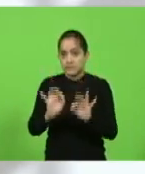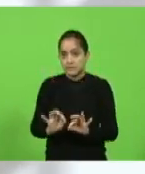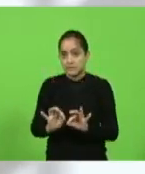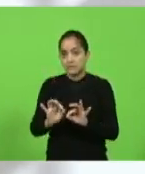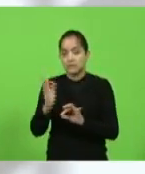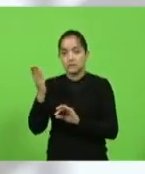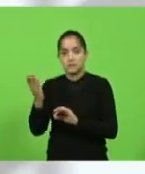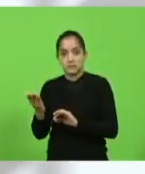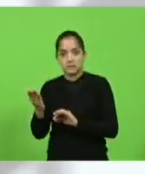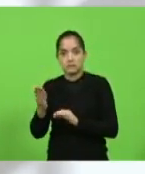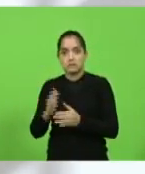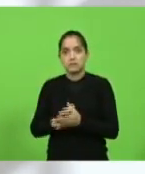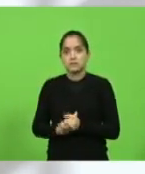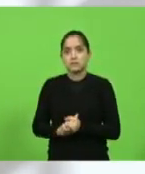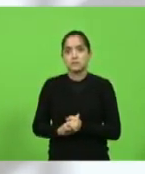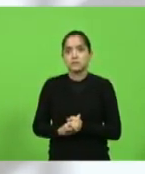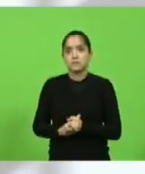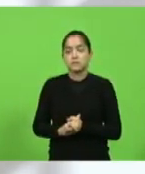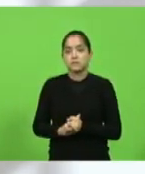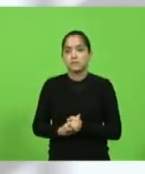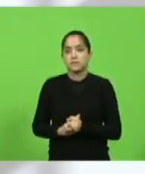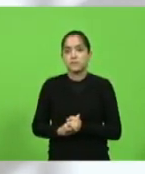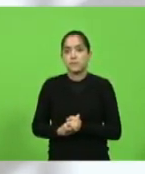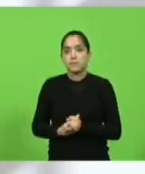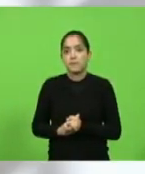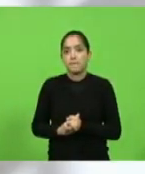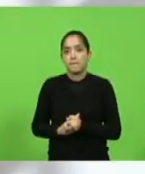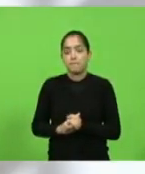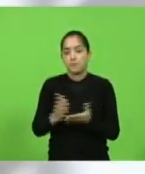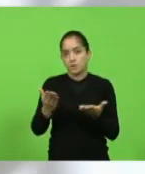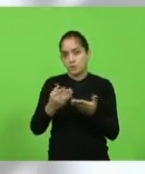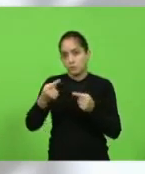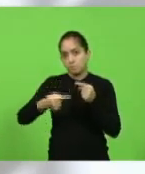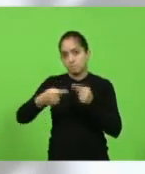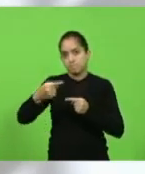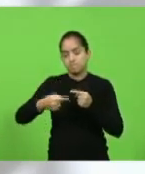da causa na qual nos debruçamos.